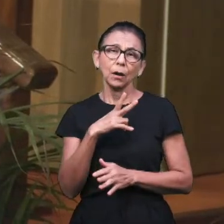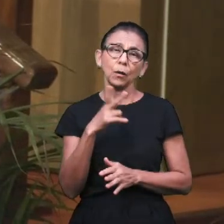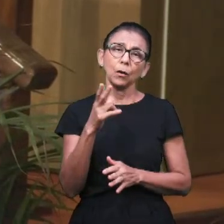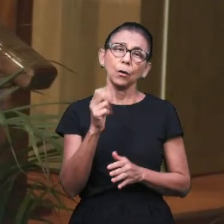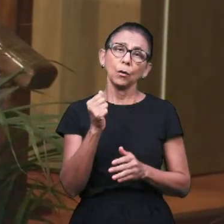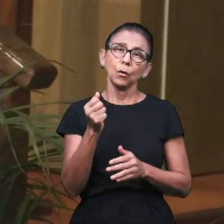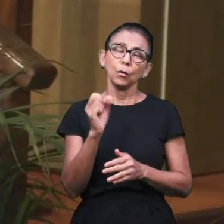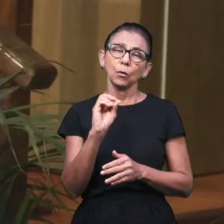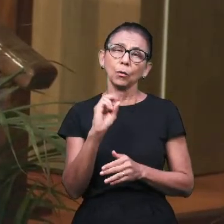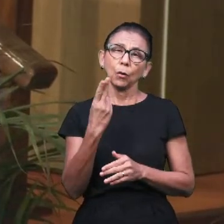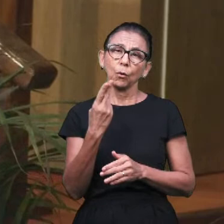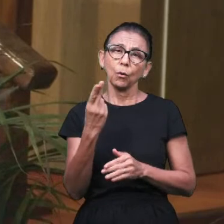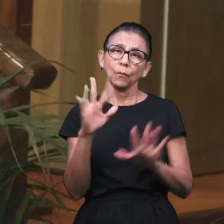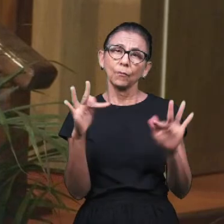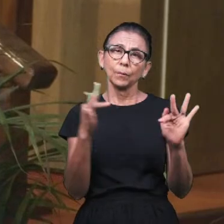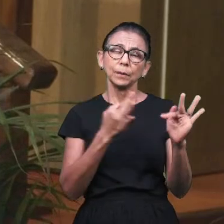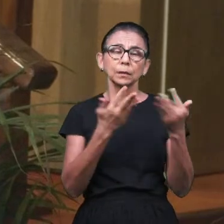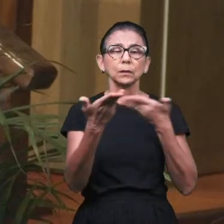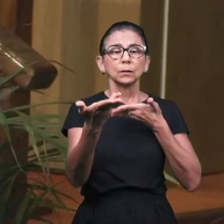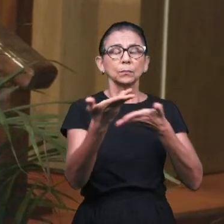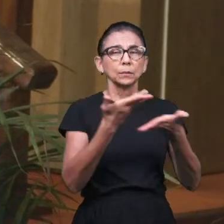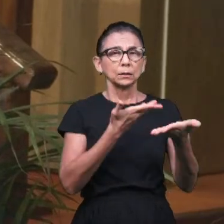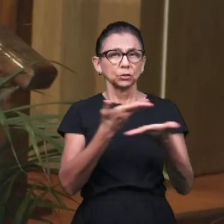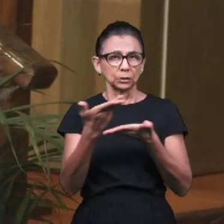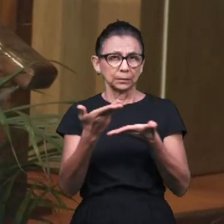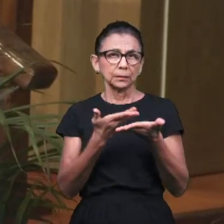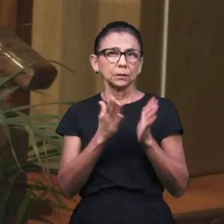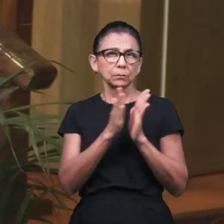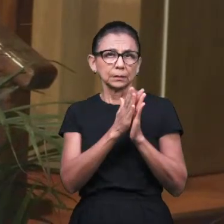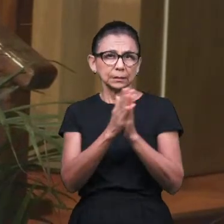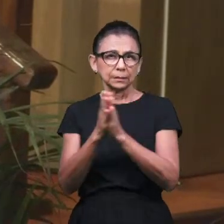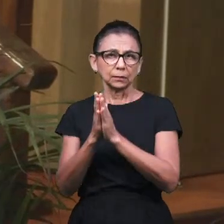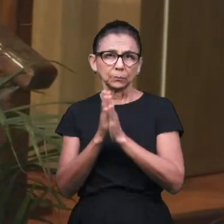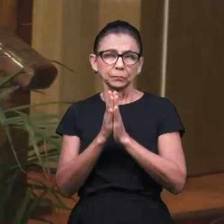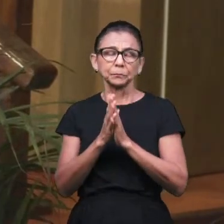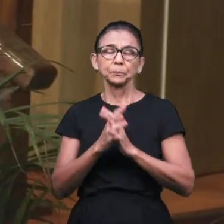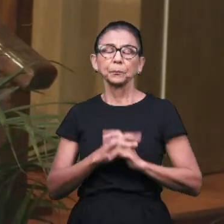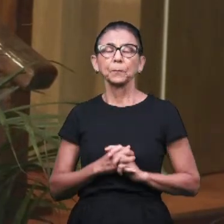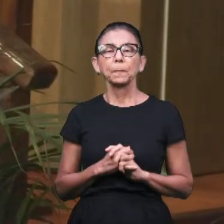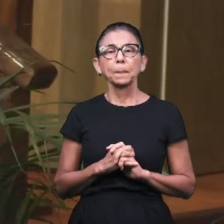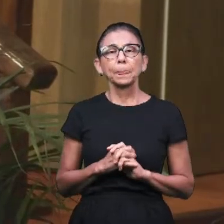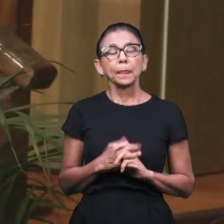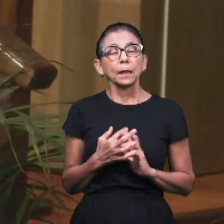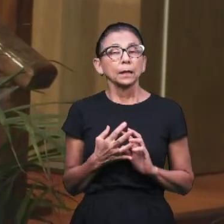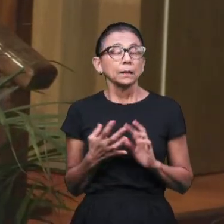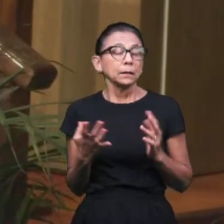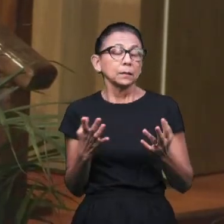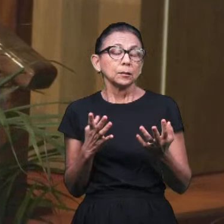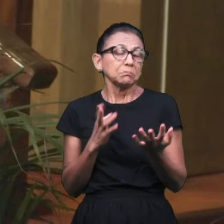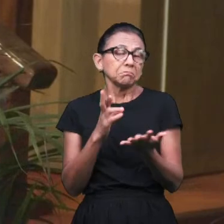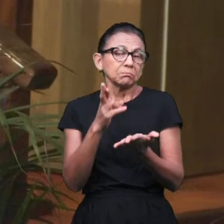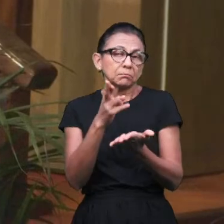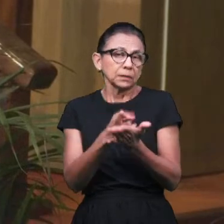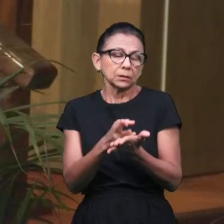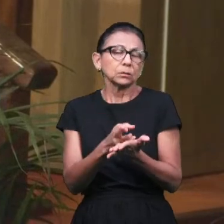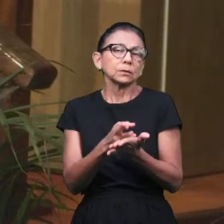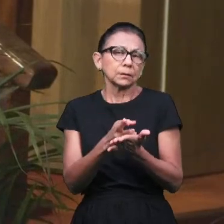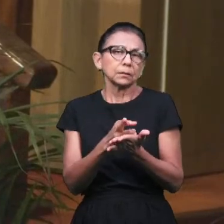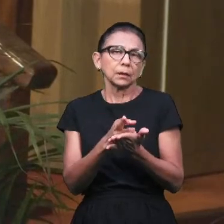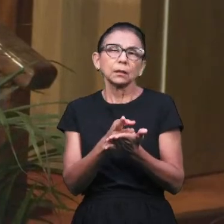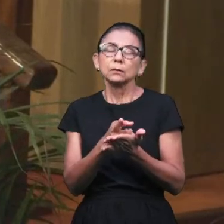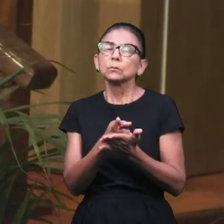famílias, e isso tem sido um resultado de grandes frutos e de